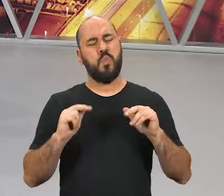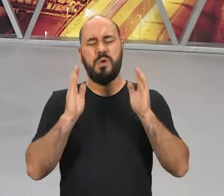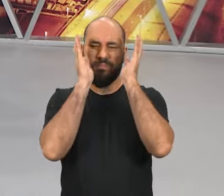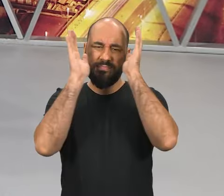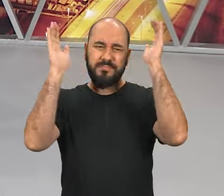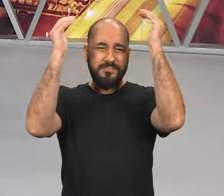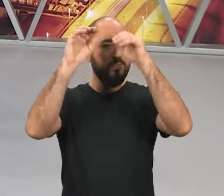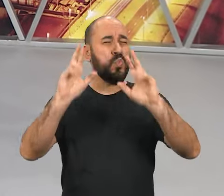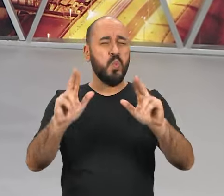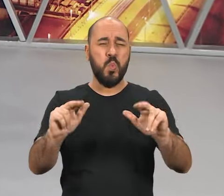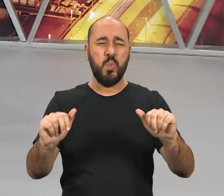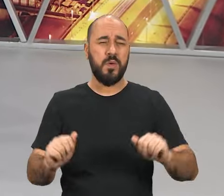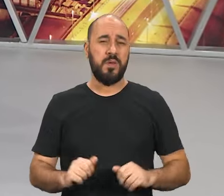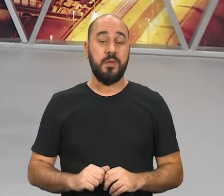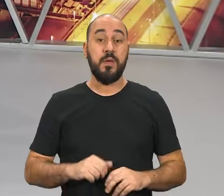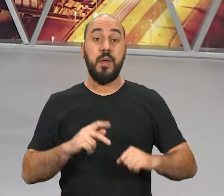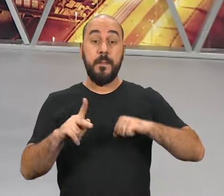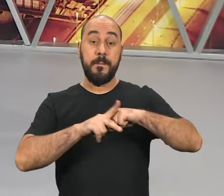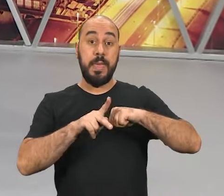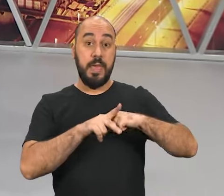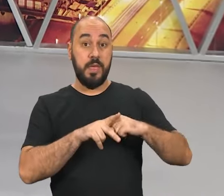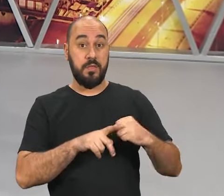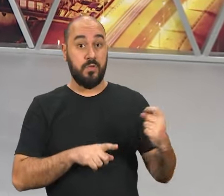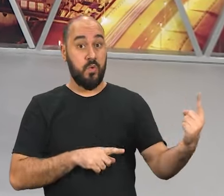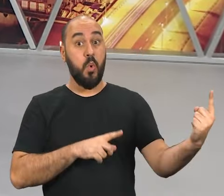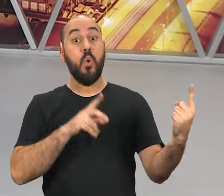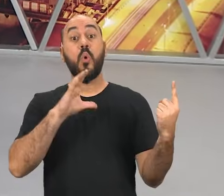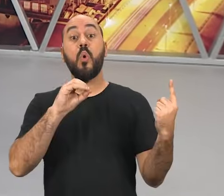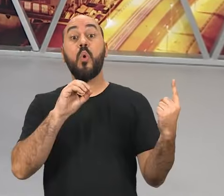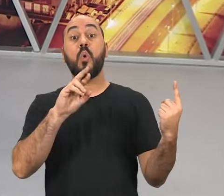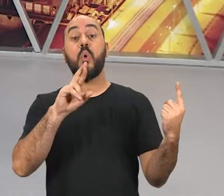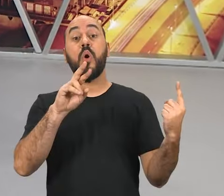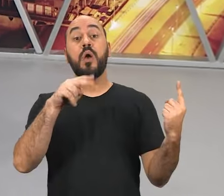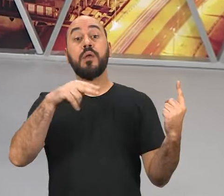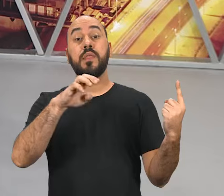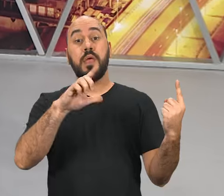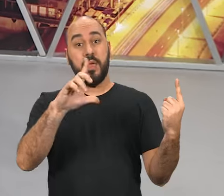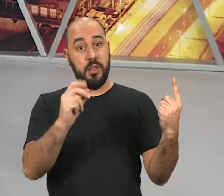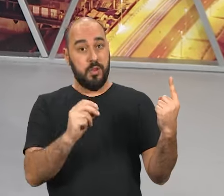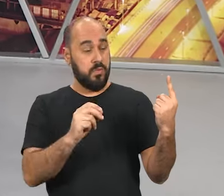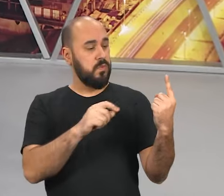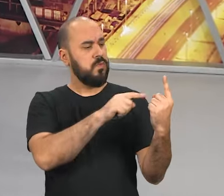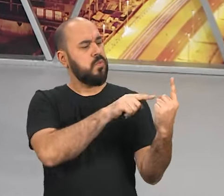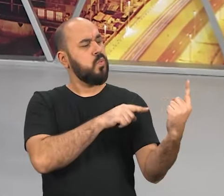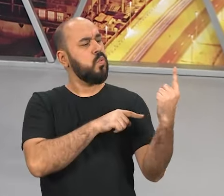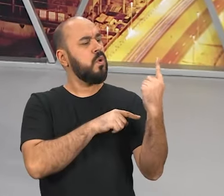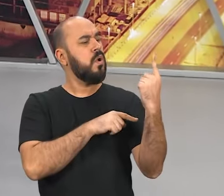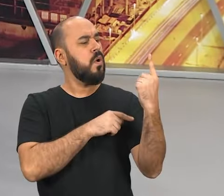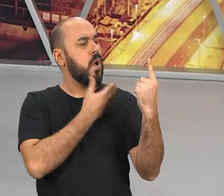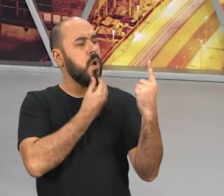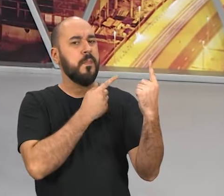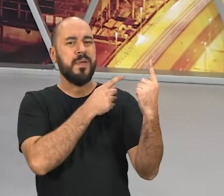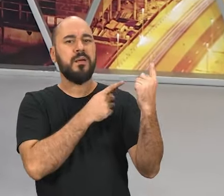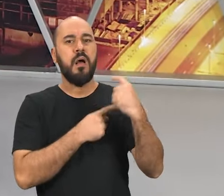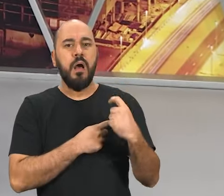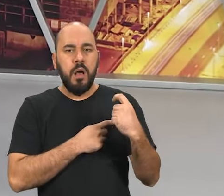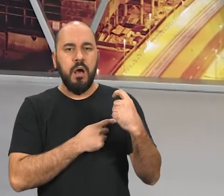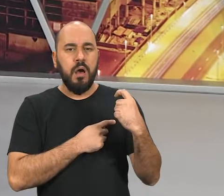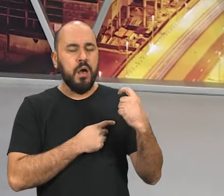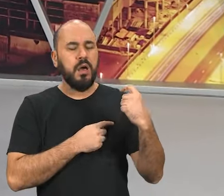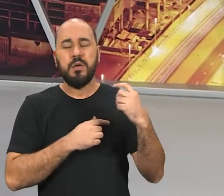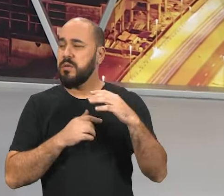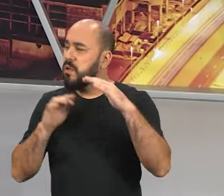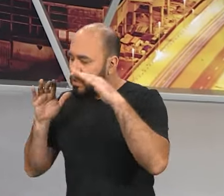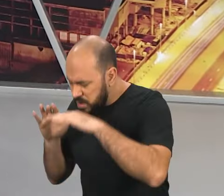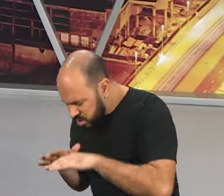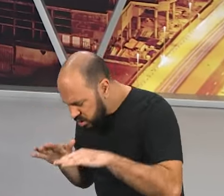Aqui está um exemplo. Pedro entrou, veio Cornélio ao seu encontro e Cornélio se prostrou para adorar Pedro. Pedro